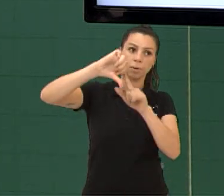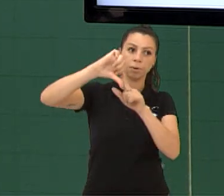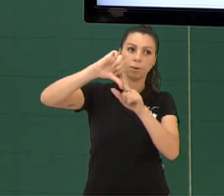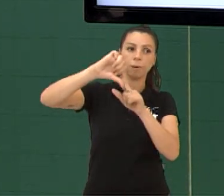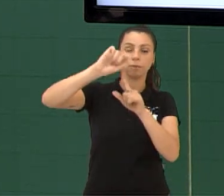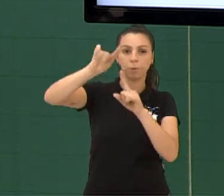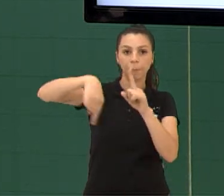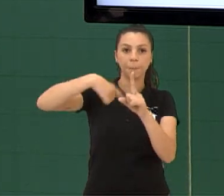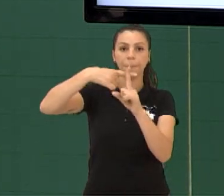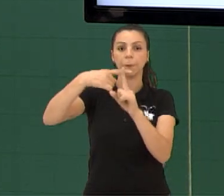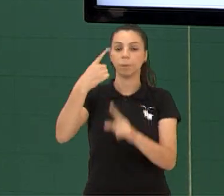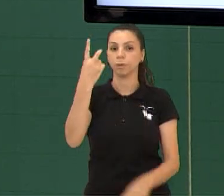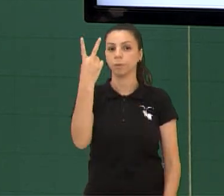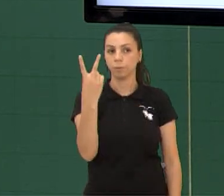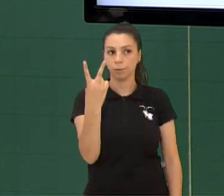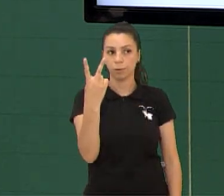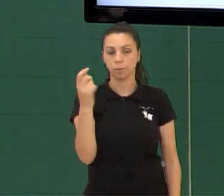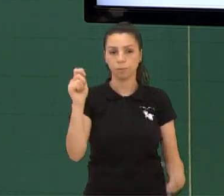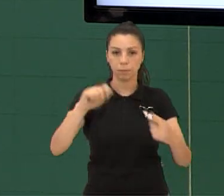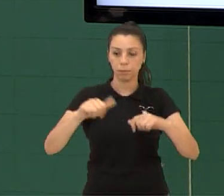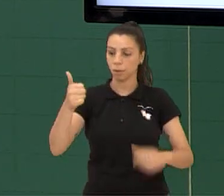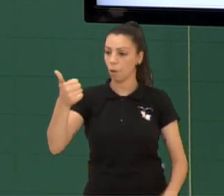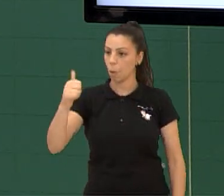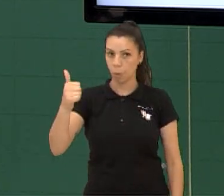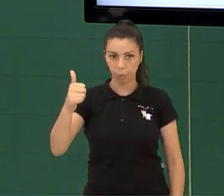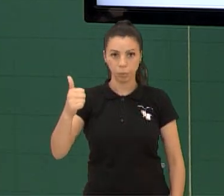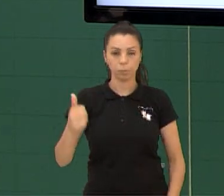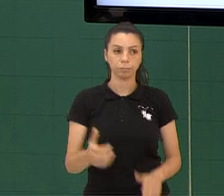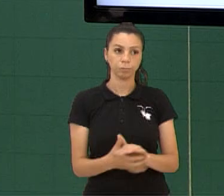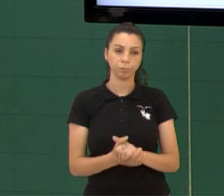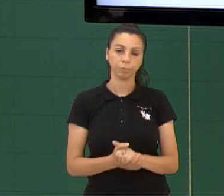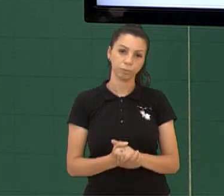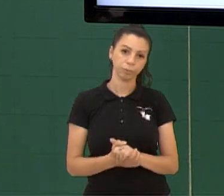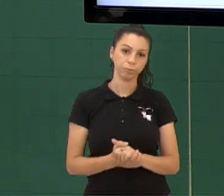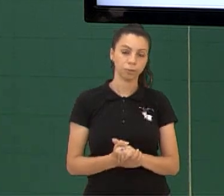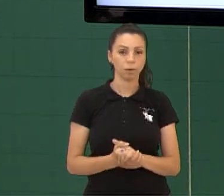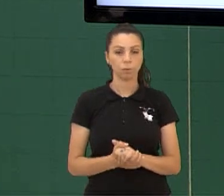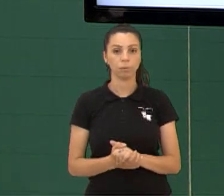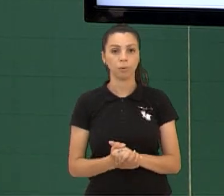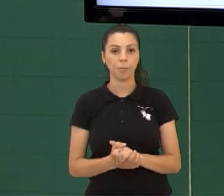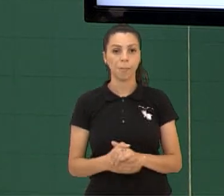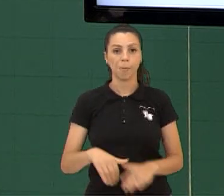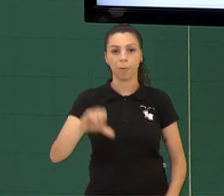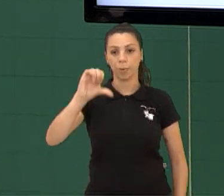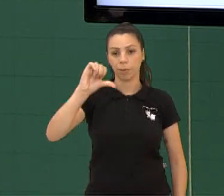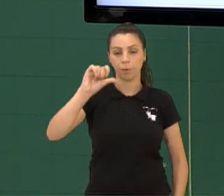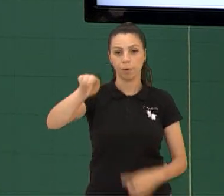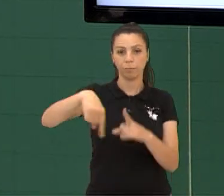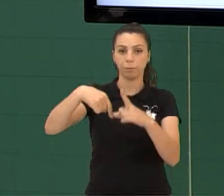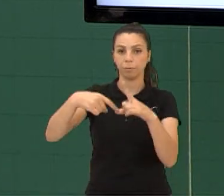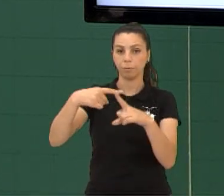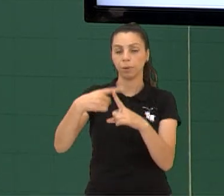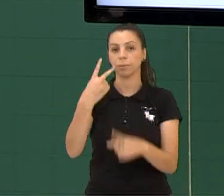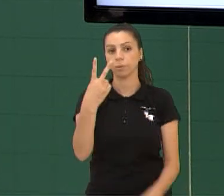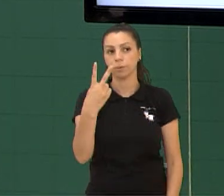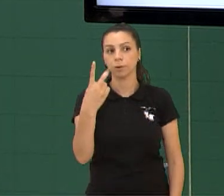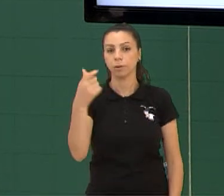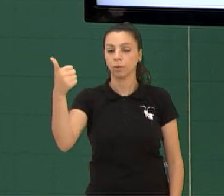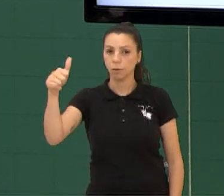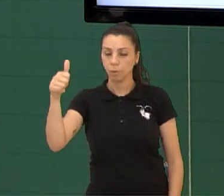2 aqui, eu vou ter 11, não é? 9, 10, 11. Com mais 10,